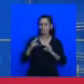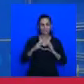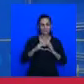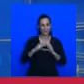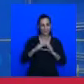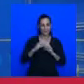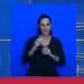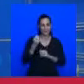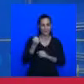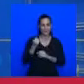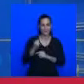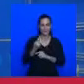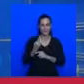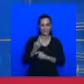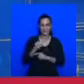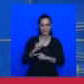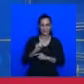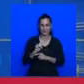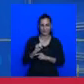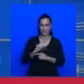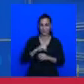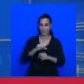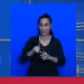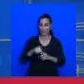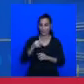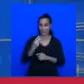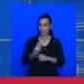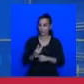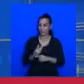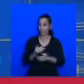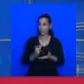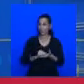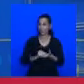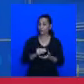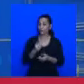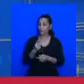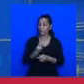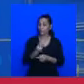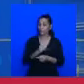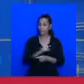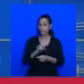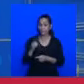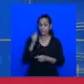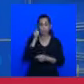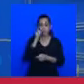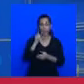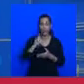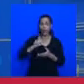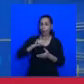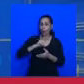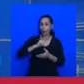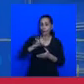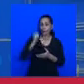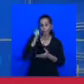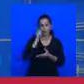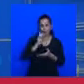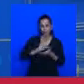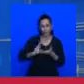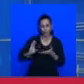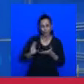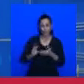20. Branca, 20. Foram sorteados 3 números, faltam 3. Você ainda tem chances.